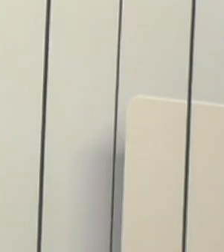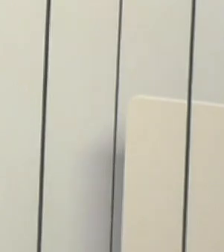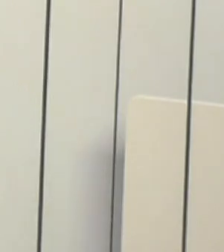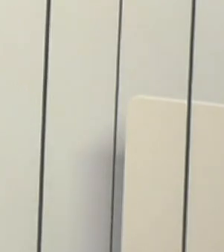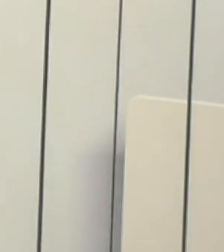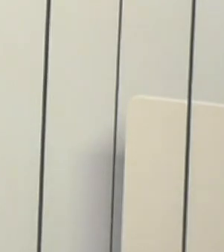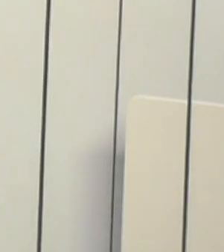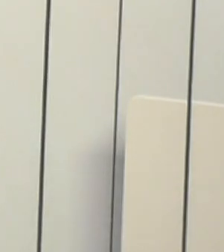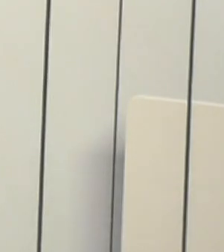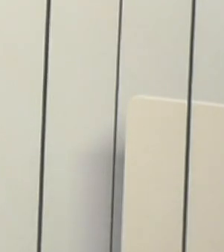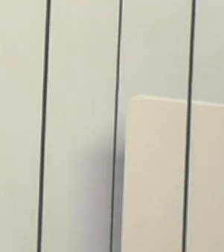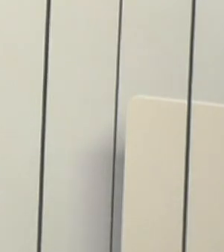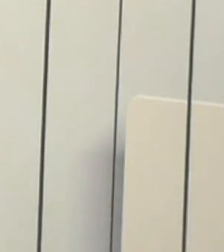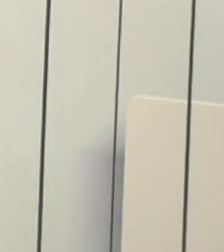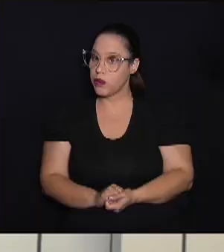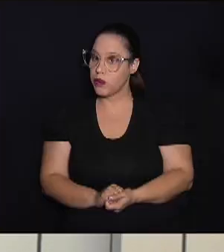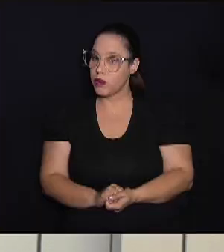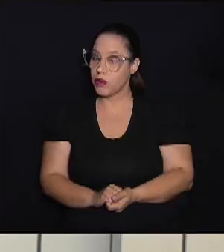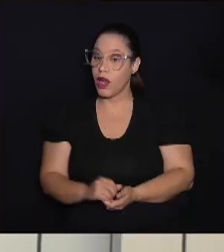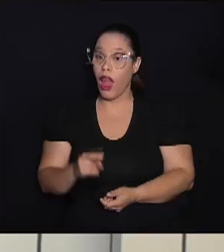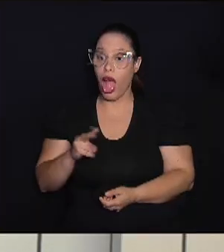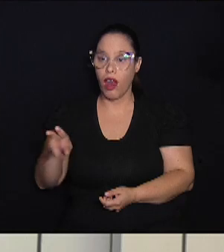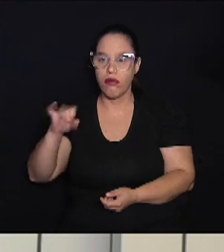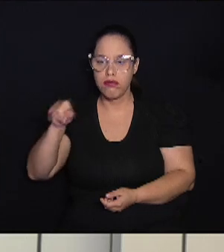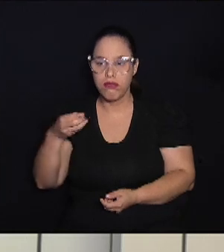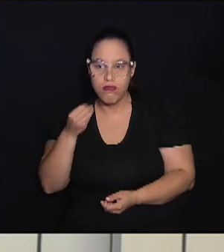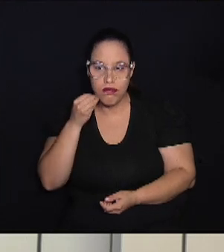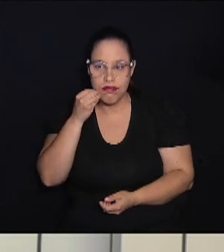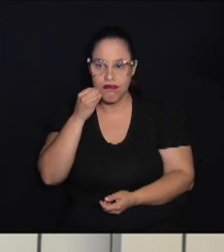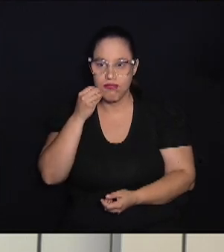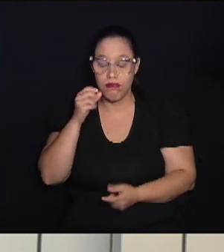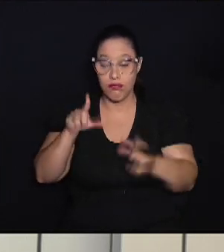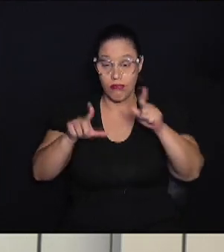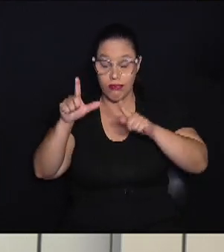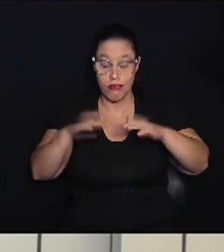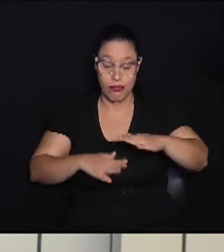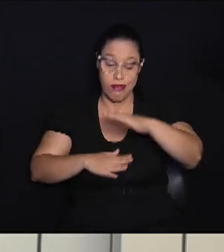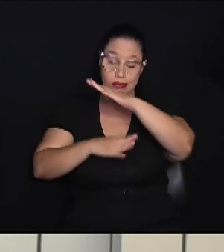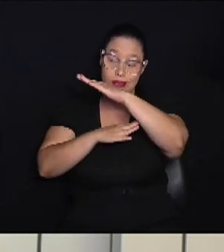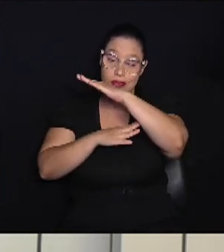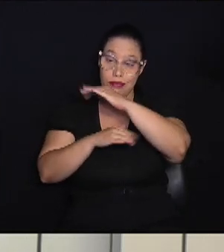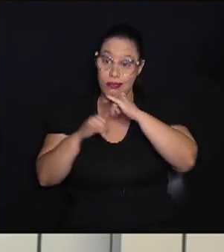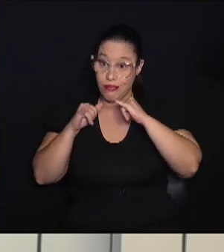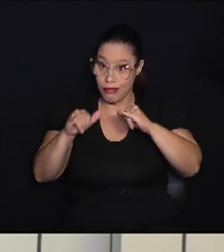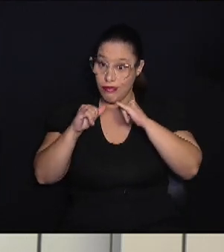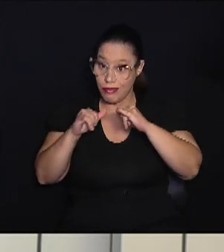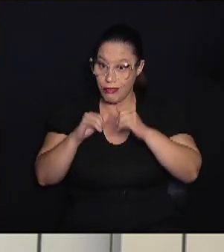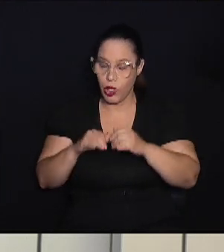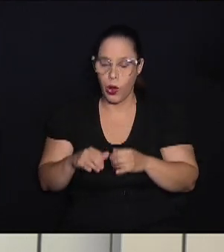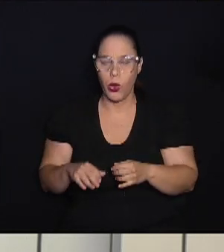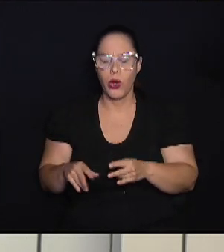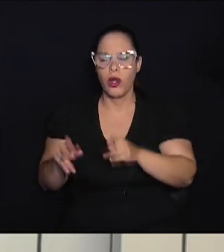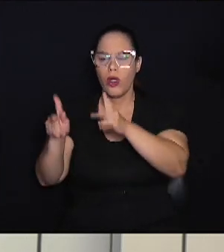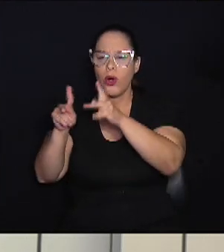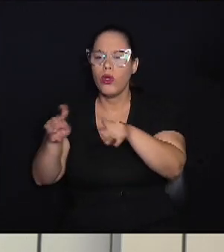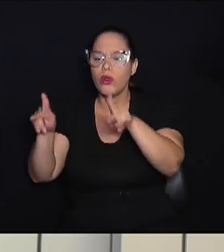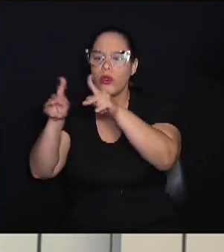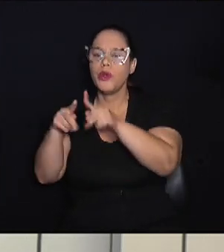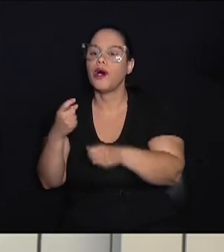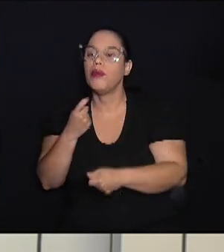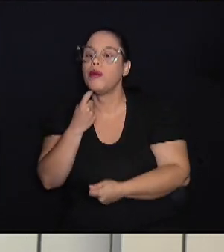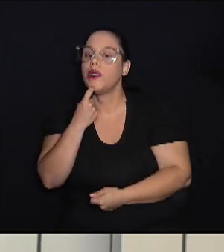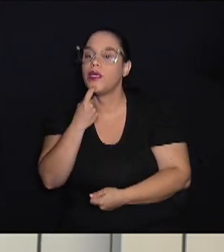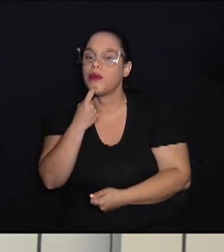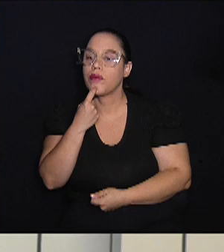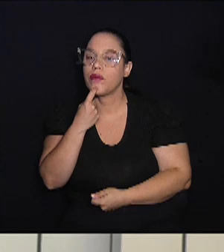E a gente segue falando sobre oportunidade de emprego aqui no Jornal Câmara Notícia. O Campinas Shopping, para este segundo